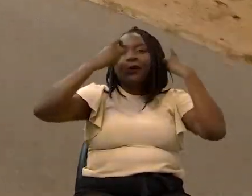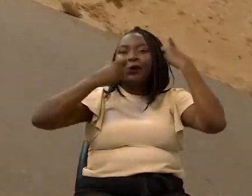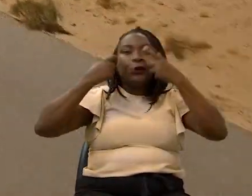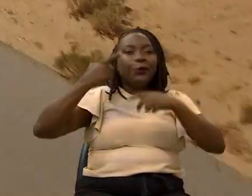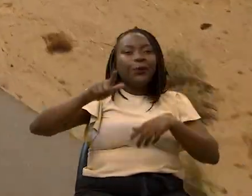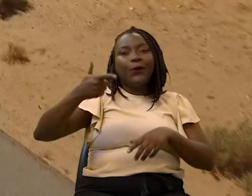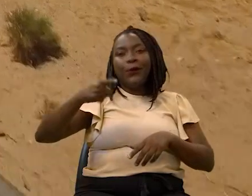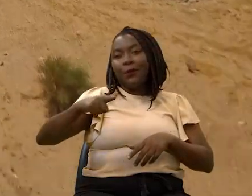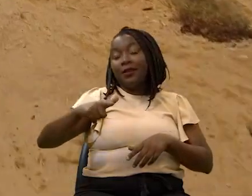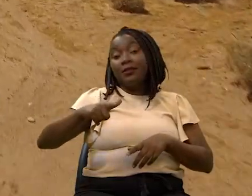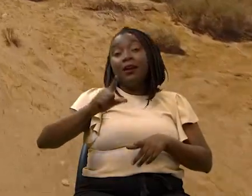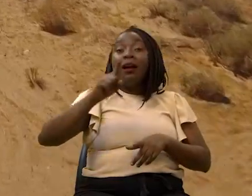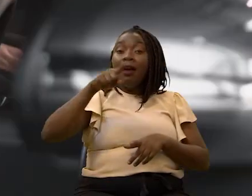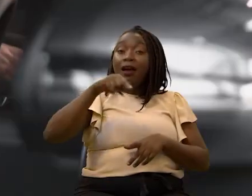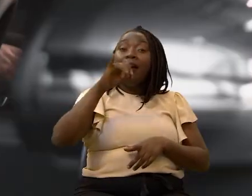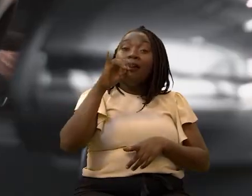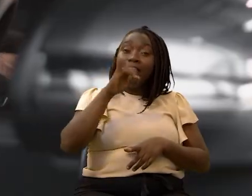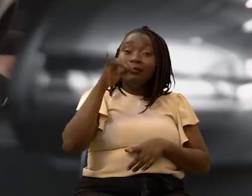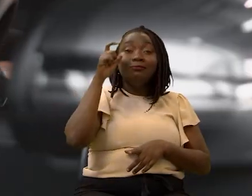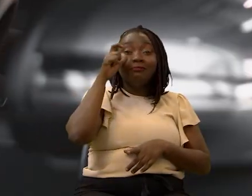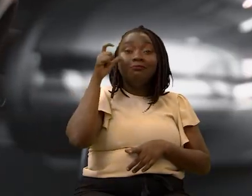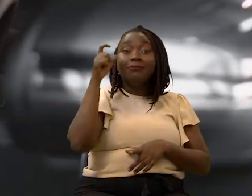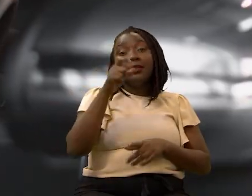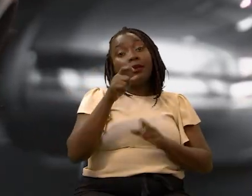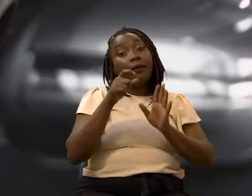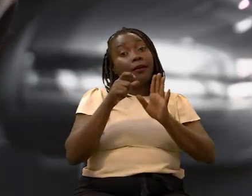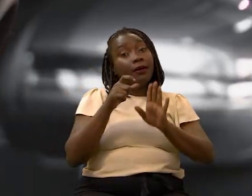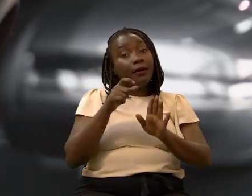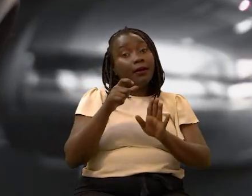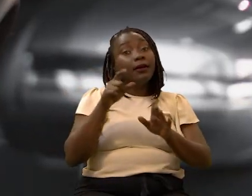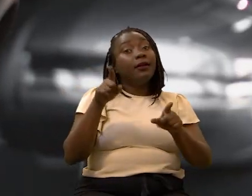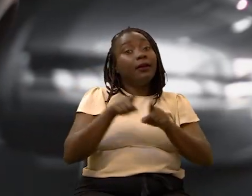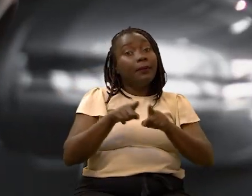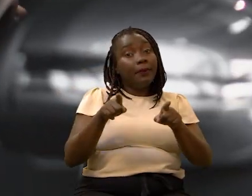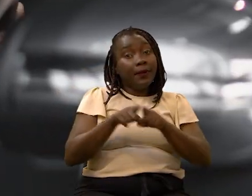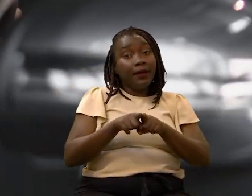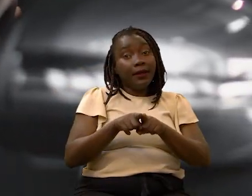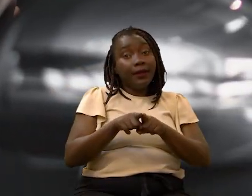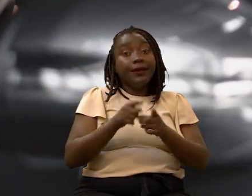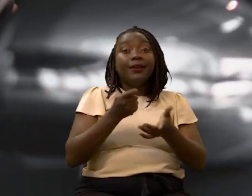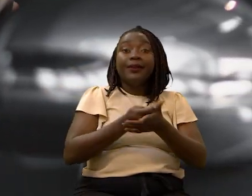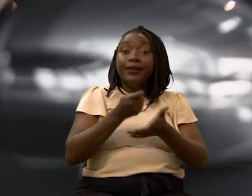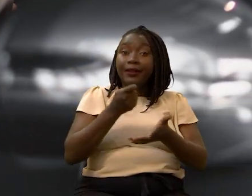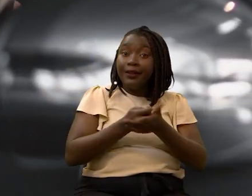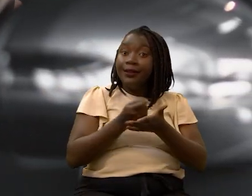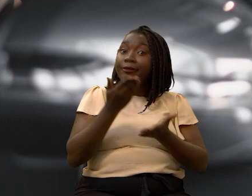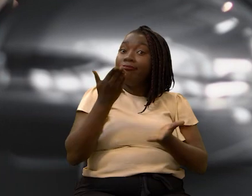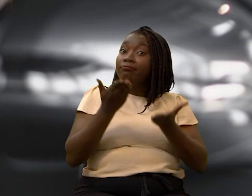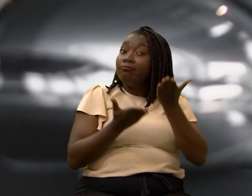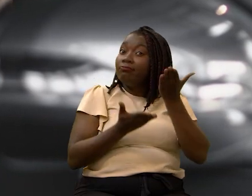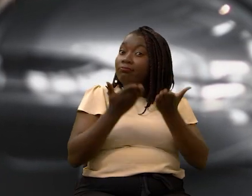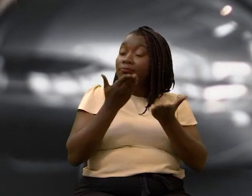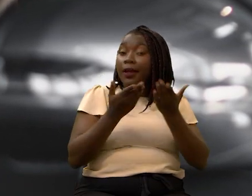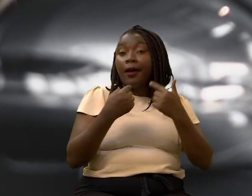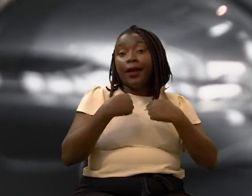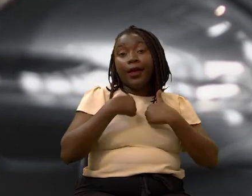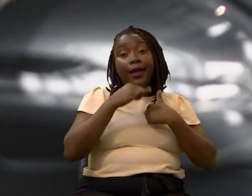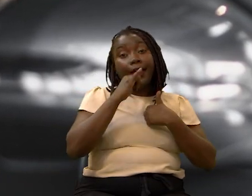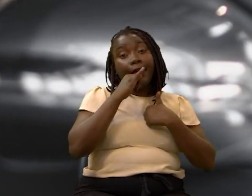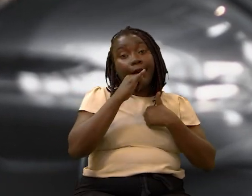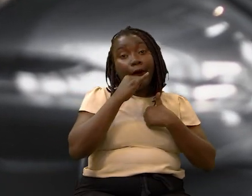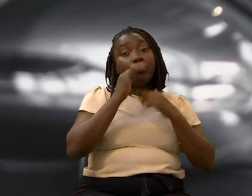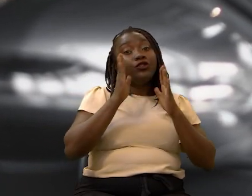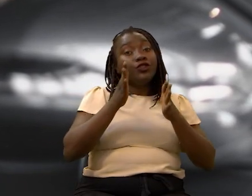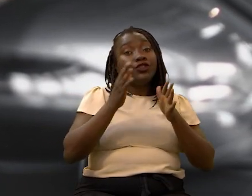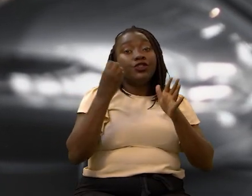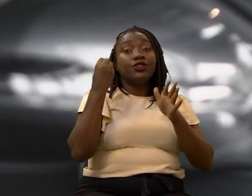não preocupações que seriam interessantes. Mas aí também tem que ponderar. Eu,